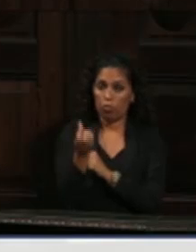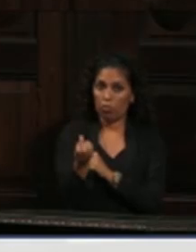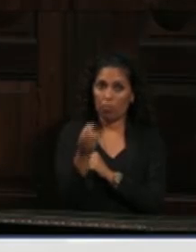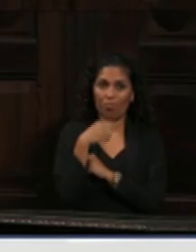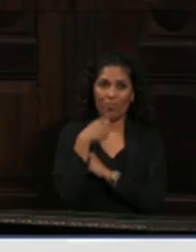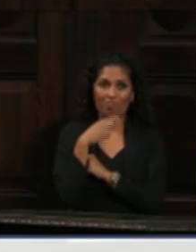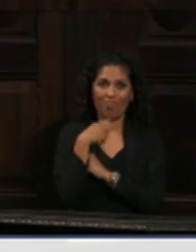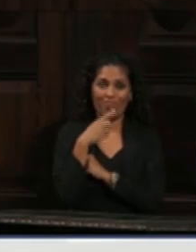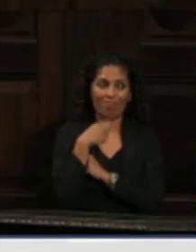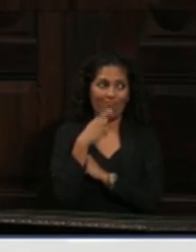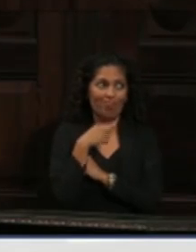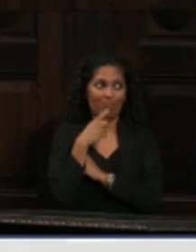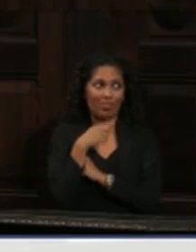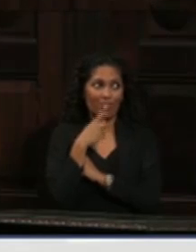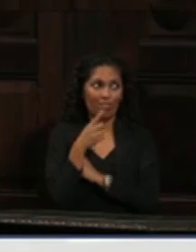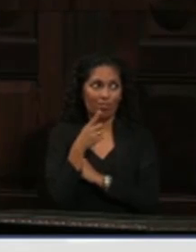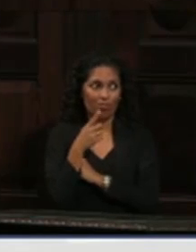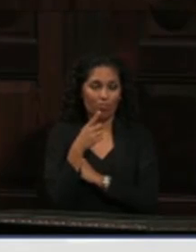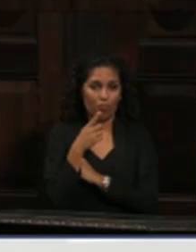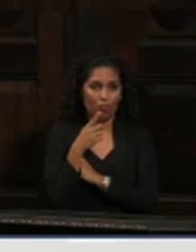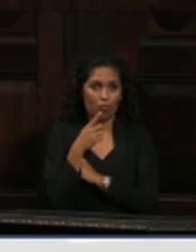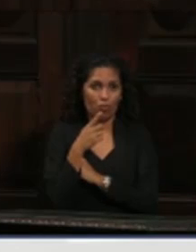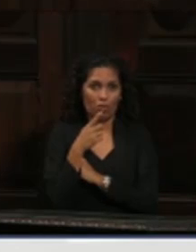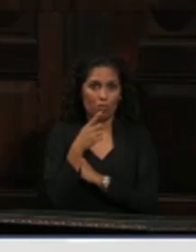a posse é presencial.